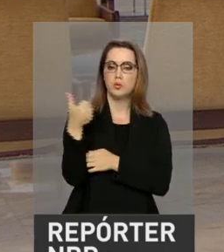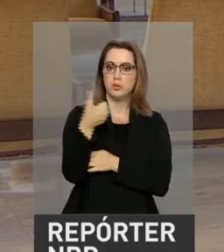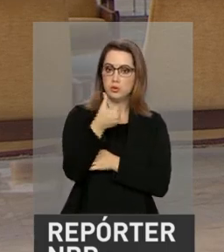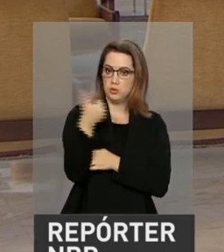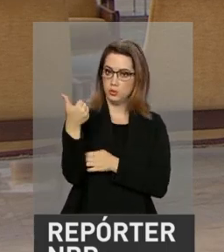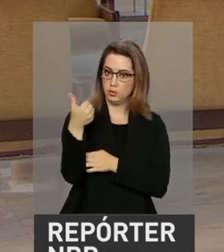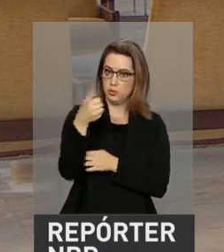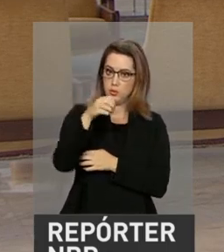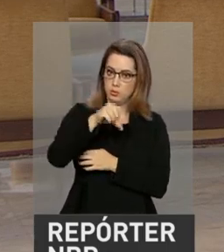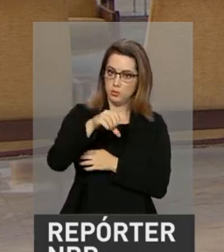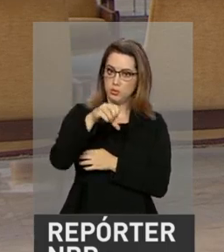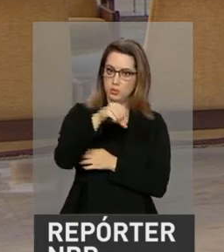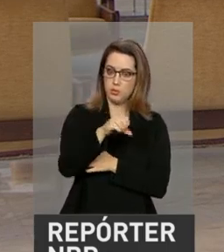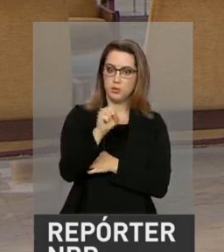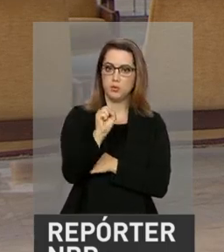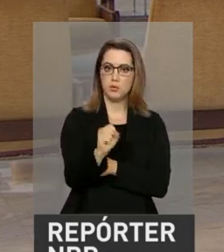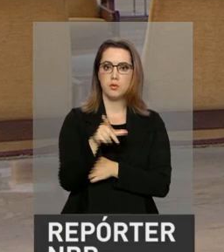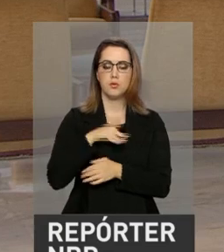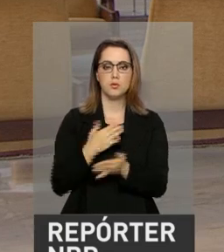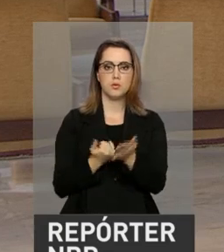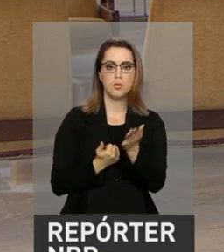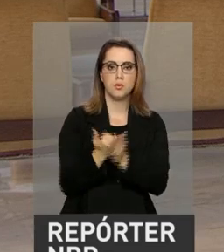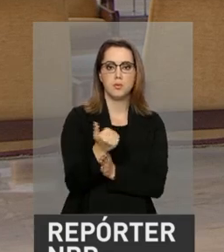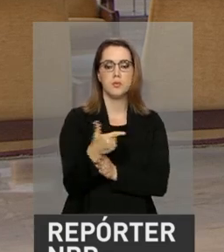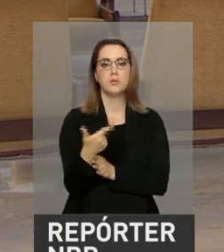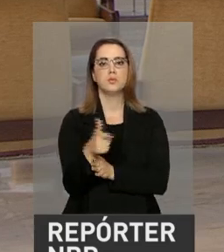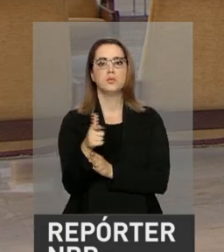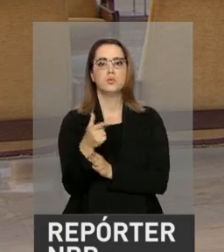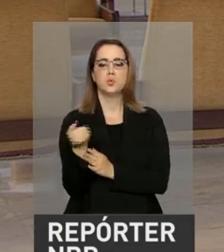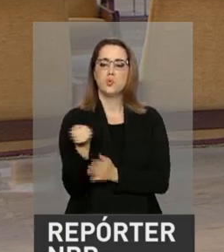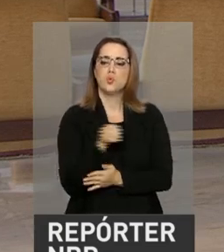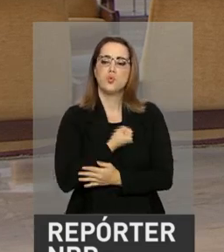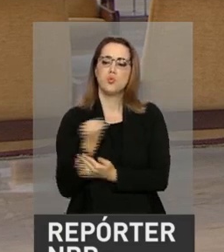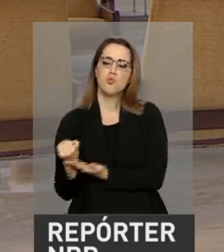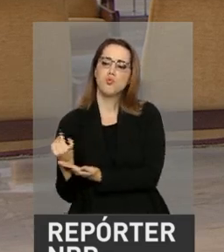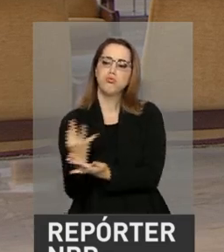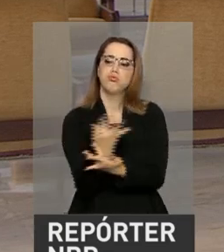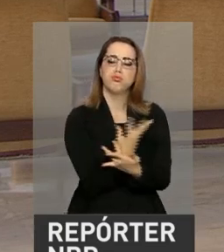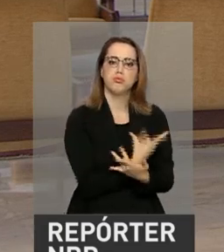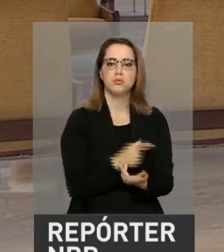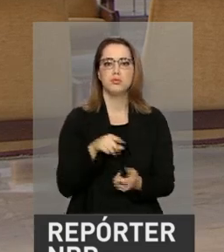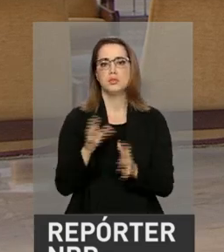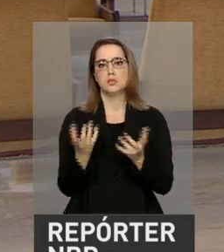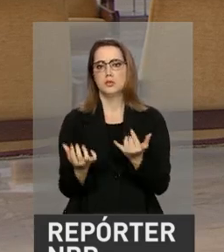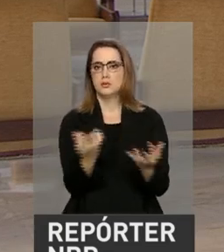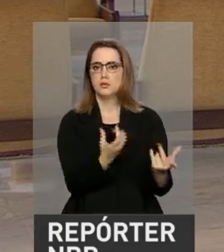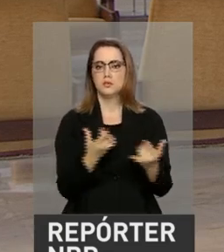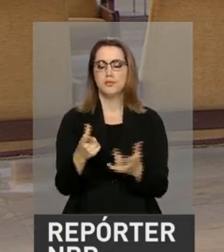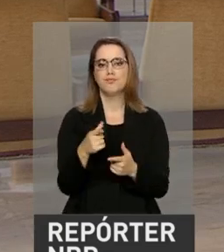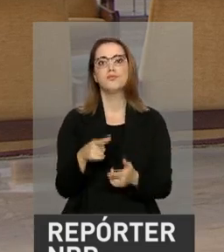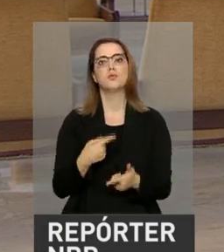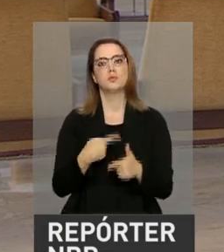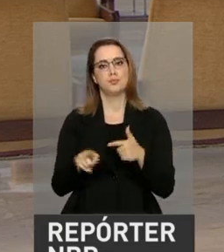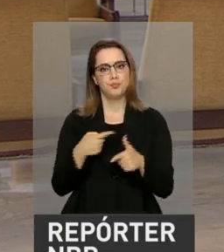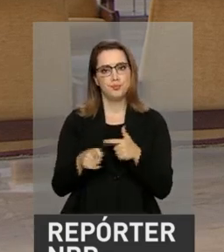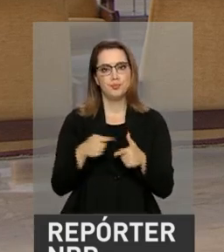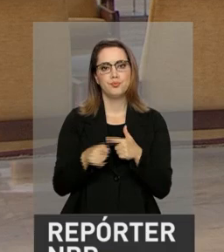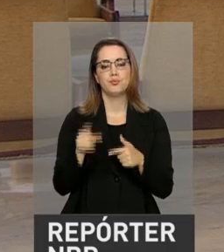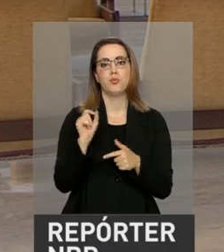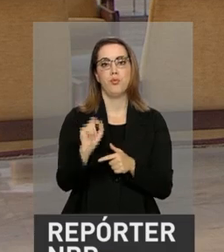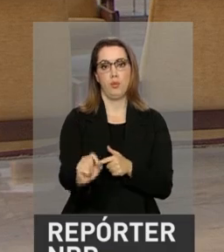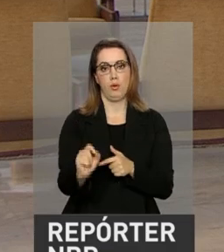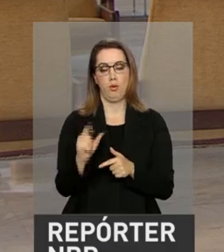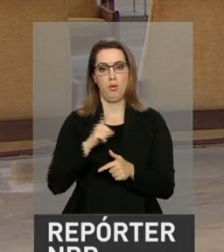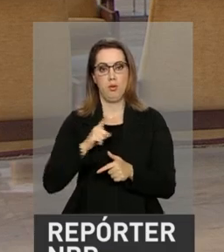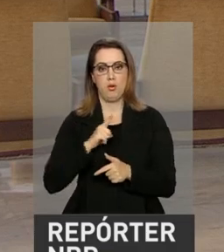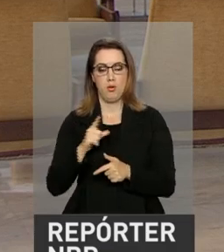foi o início da série histórica que não se registrava um número tão alto de Queimadas e essa situação ela tende a piorar lembrando aí que as queimadas